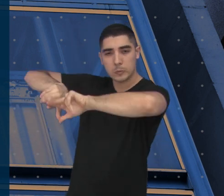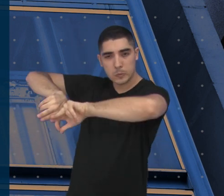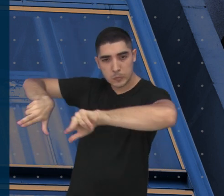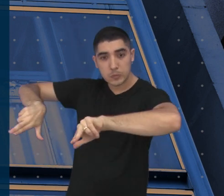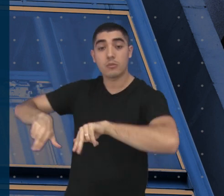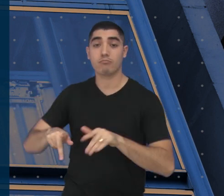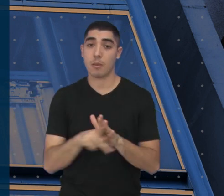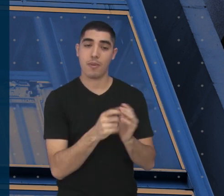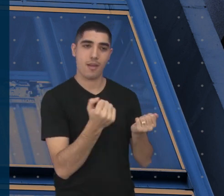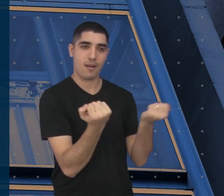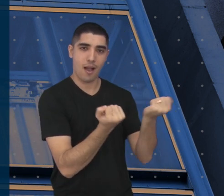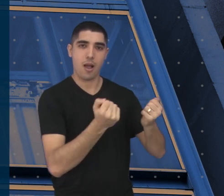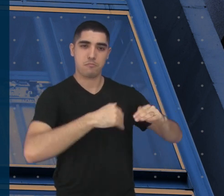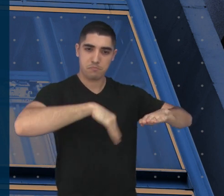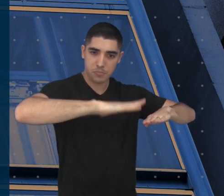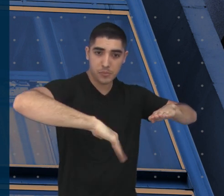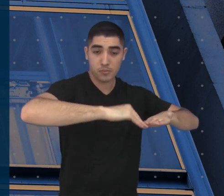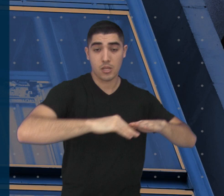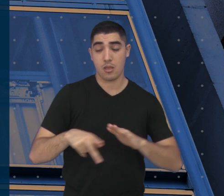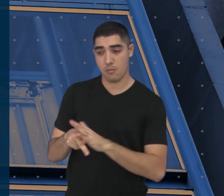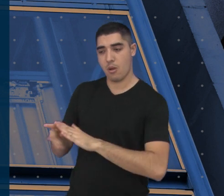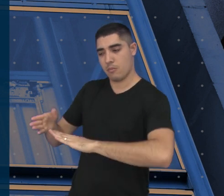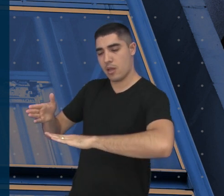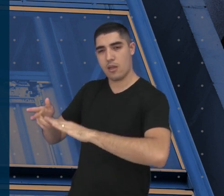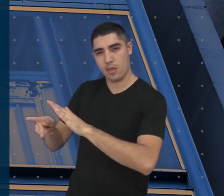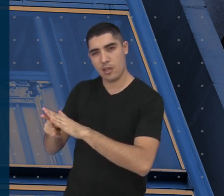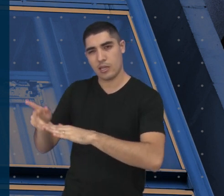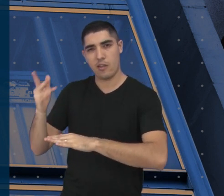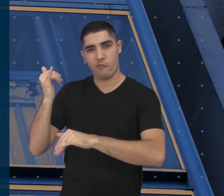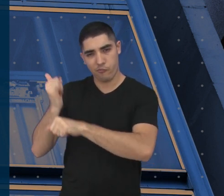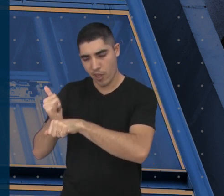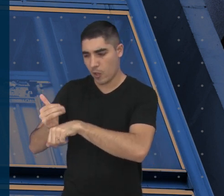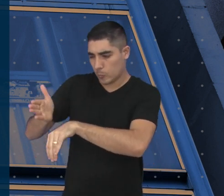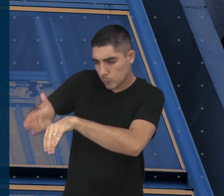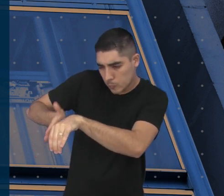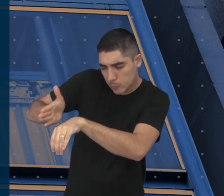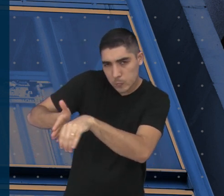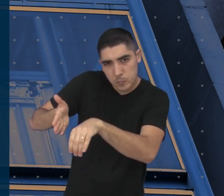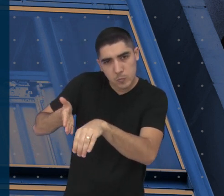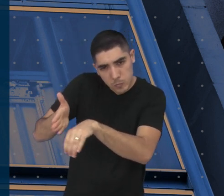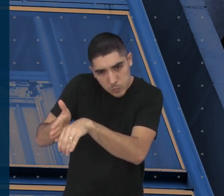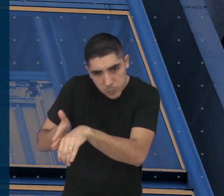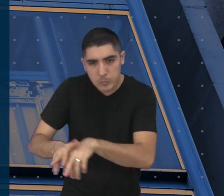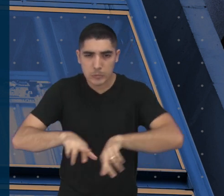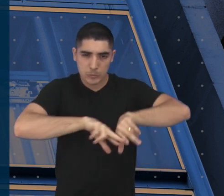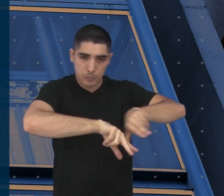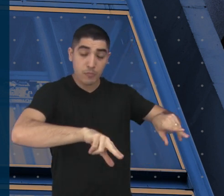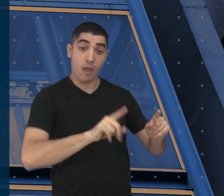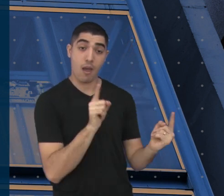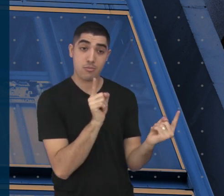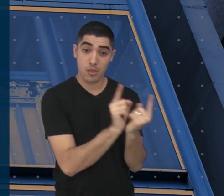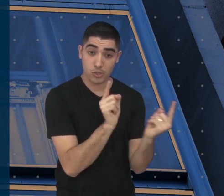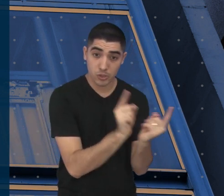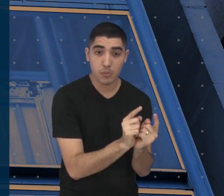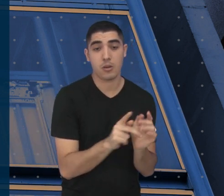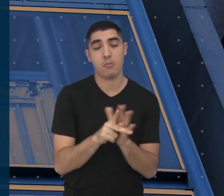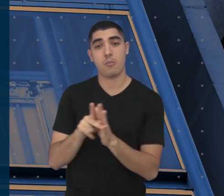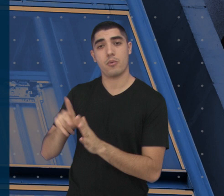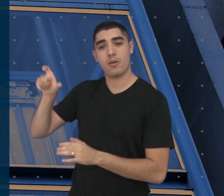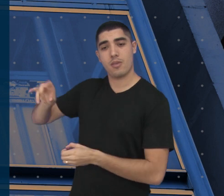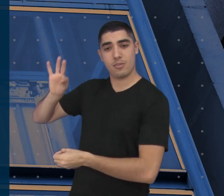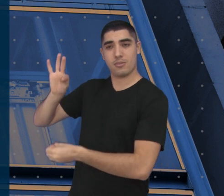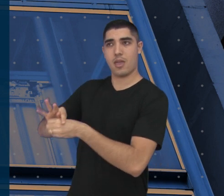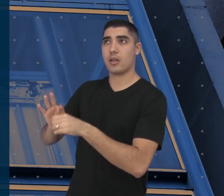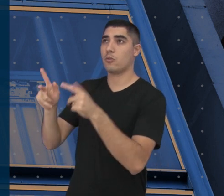veículos, recenseador, serralheiro, soldador, supervisor de telemarketing e atendimento, técnico de